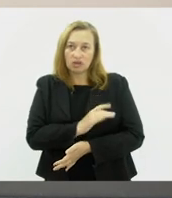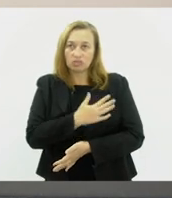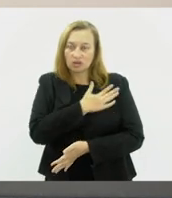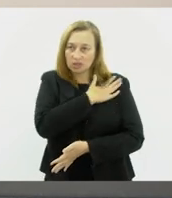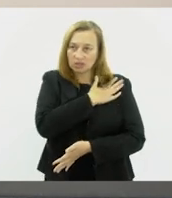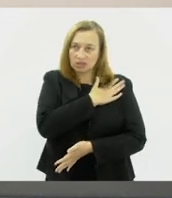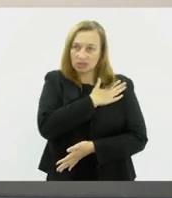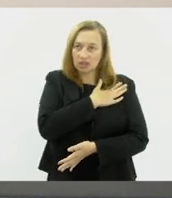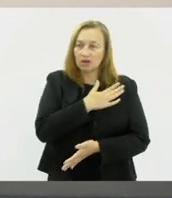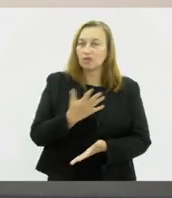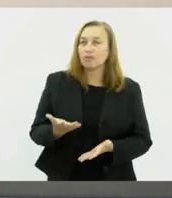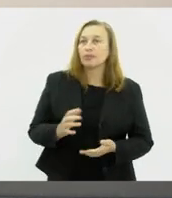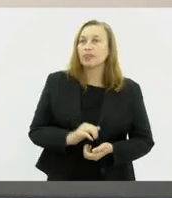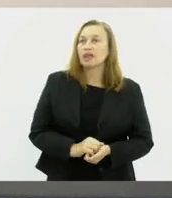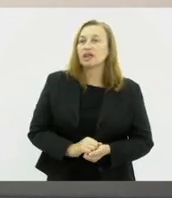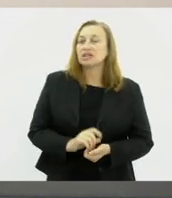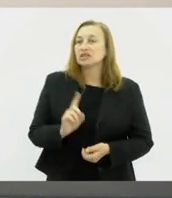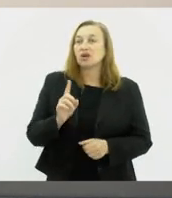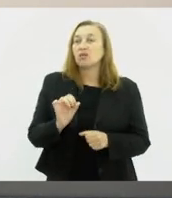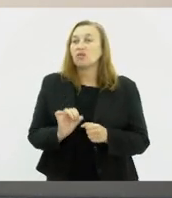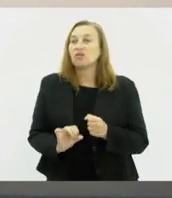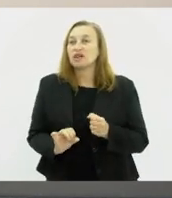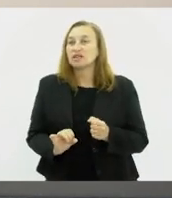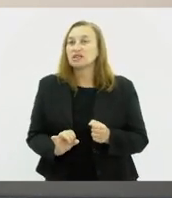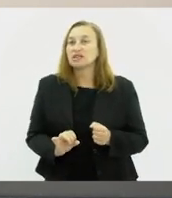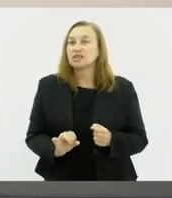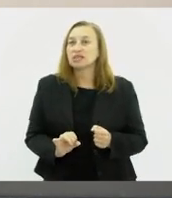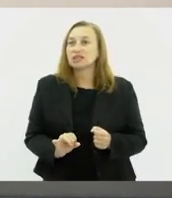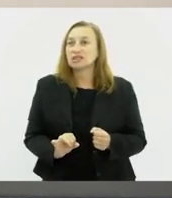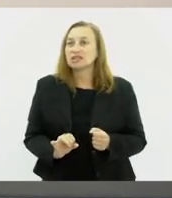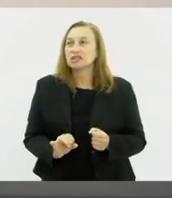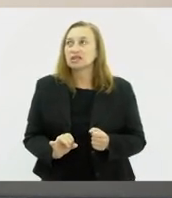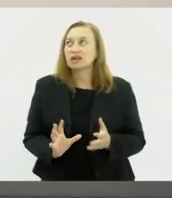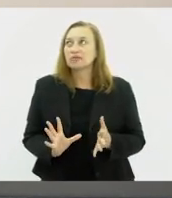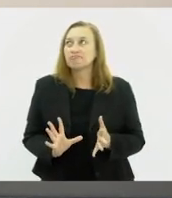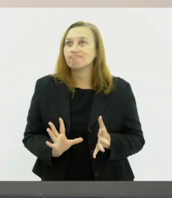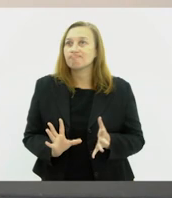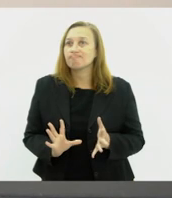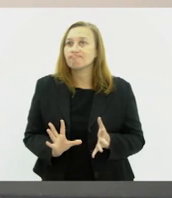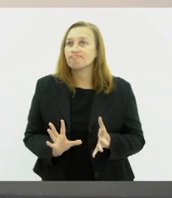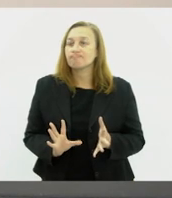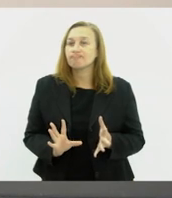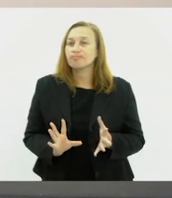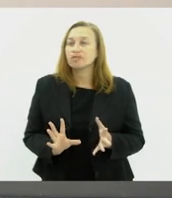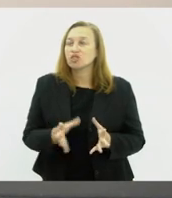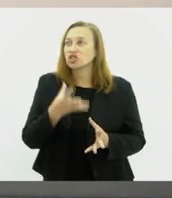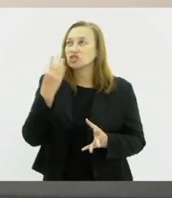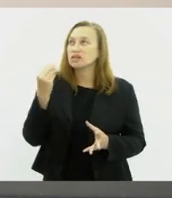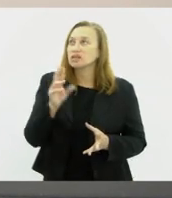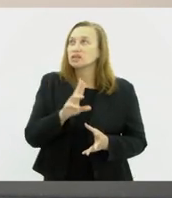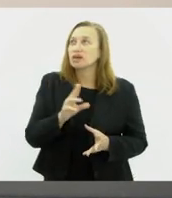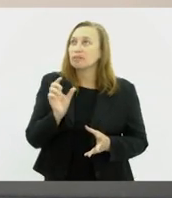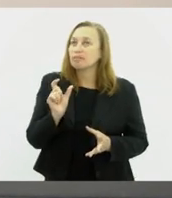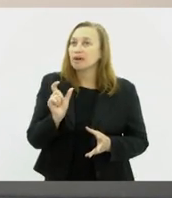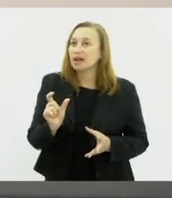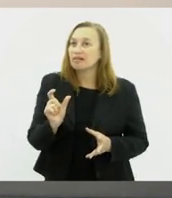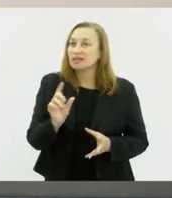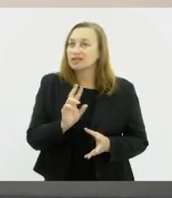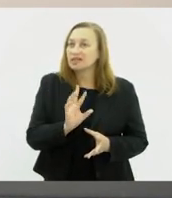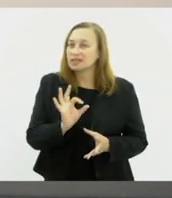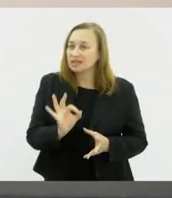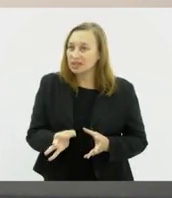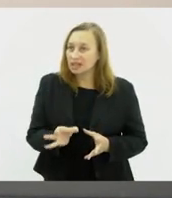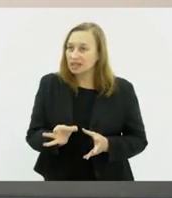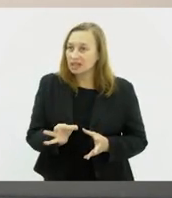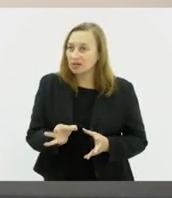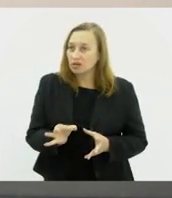orientado nos ve não fazer eh não não não ter eh agora me foge a a palavra exata é